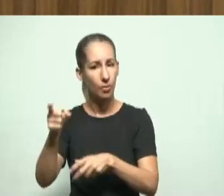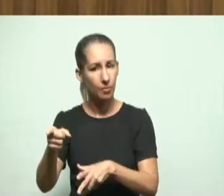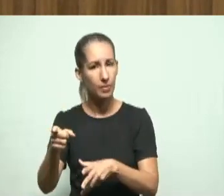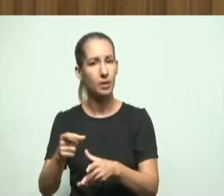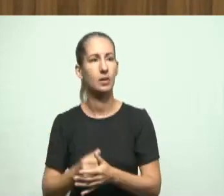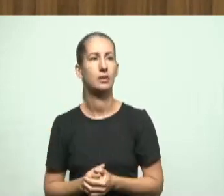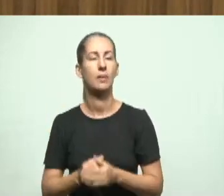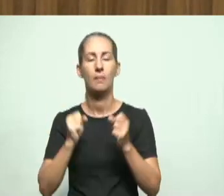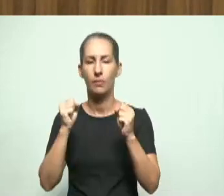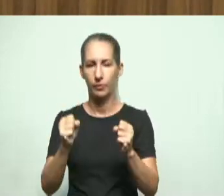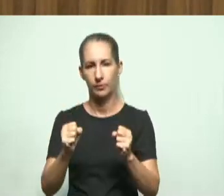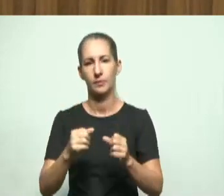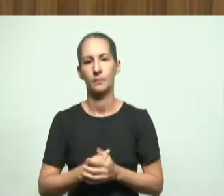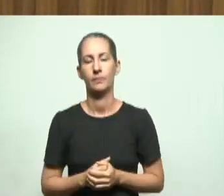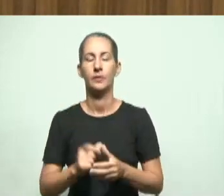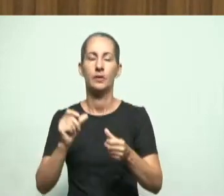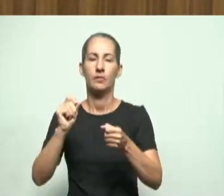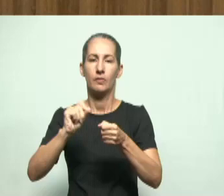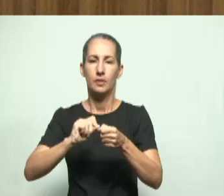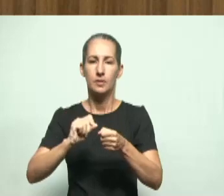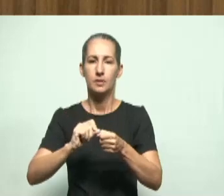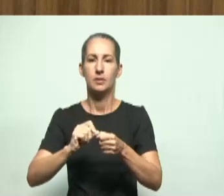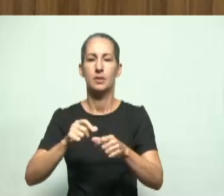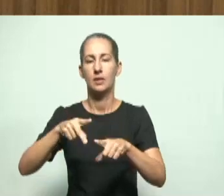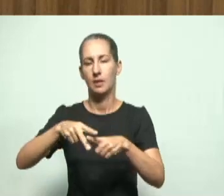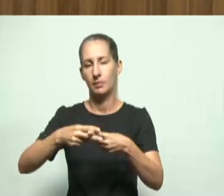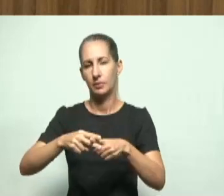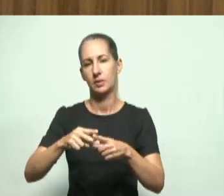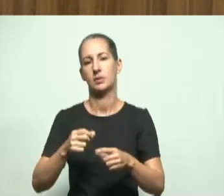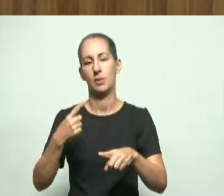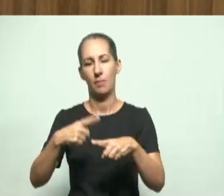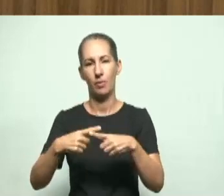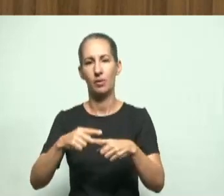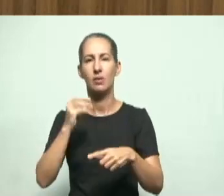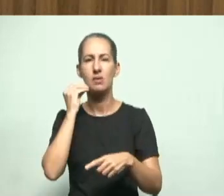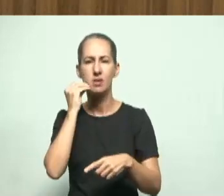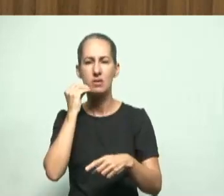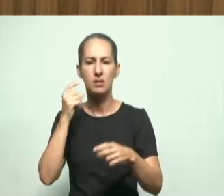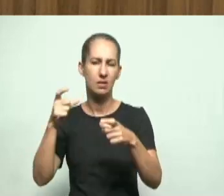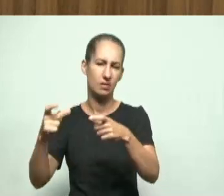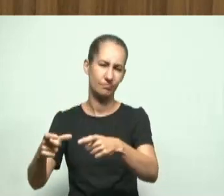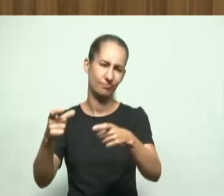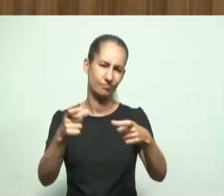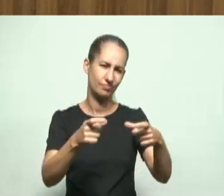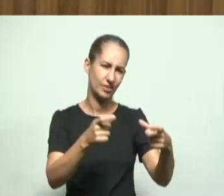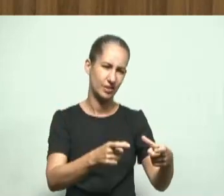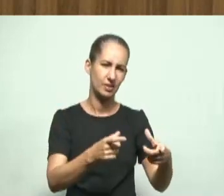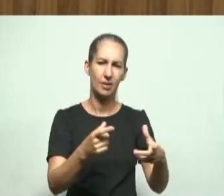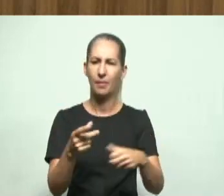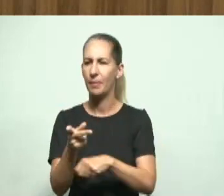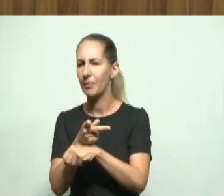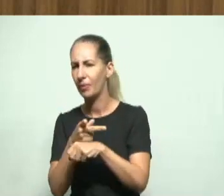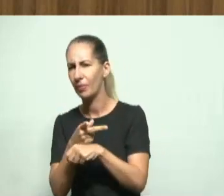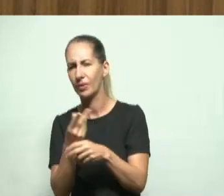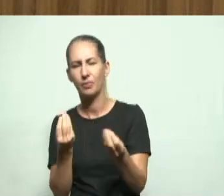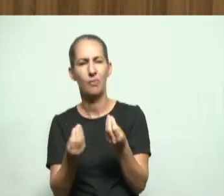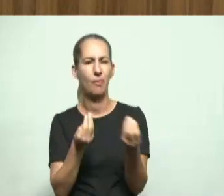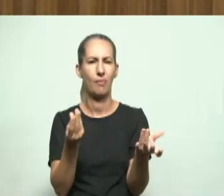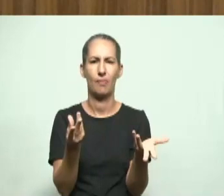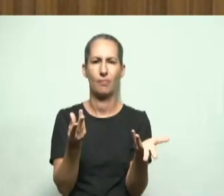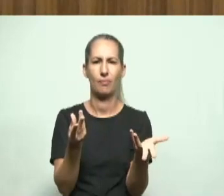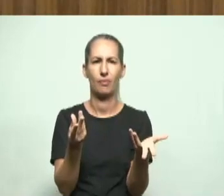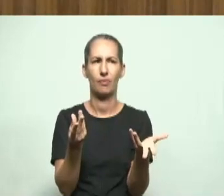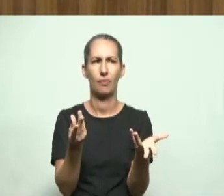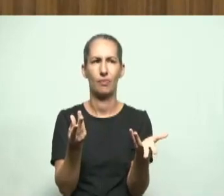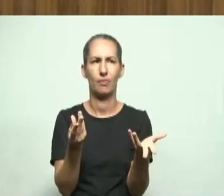tenha condições de fazer a manutenção, porque as crateras ninguém aguenta mais, está todo mundo procurando, não tem como procurar buraco